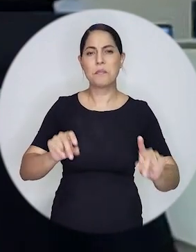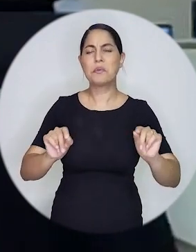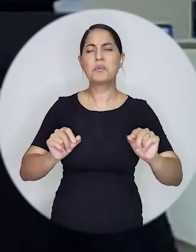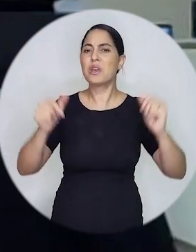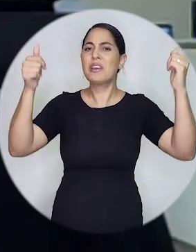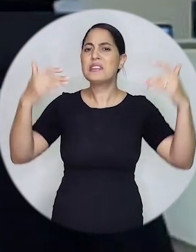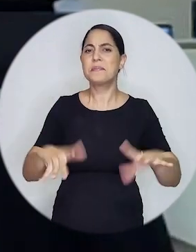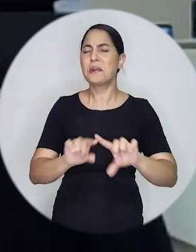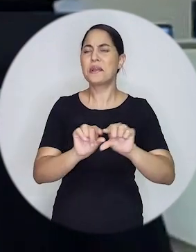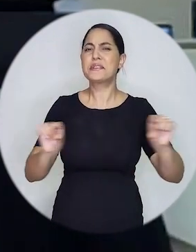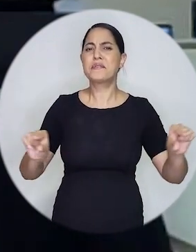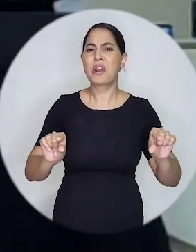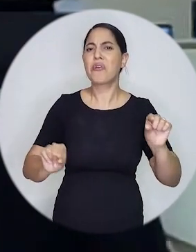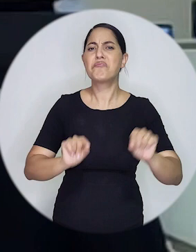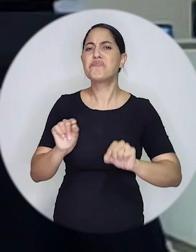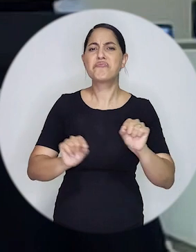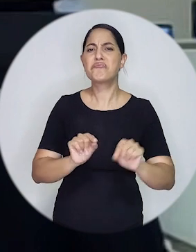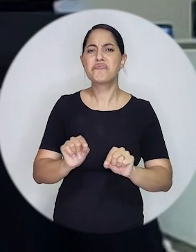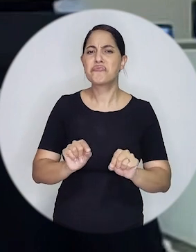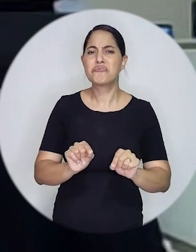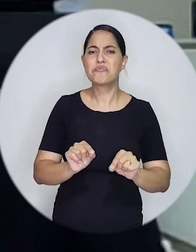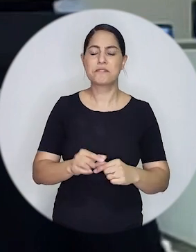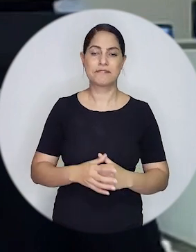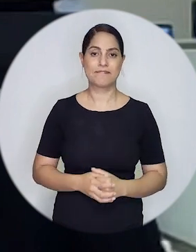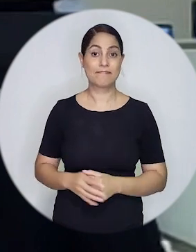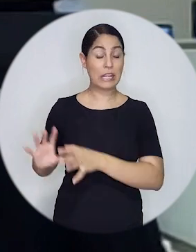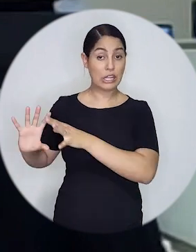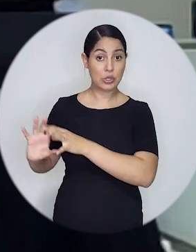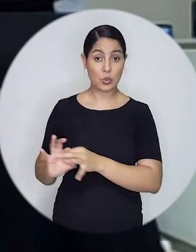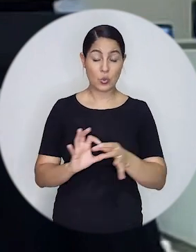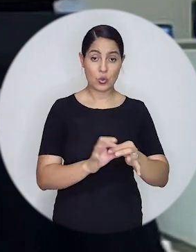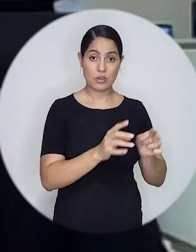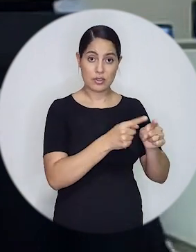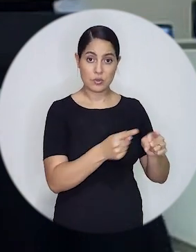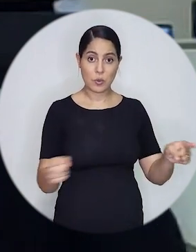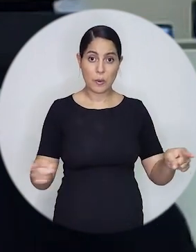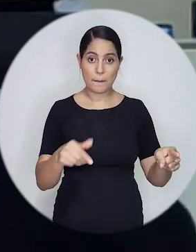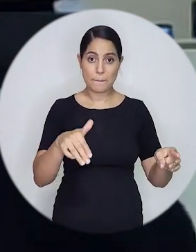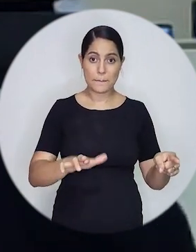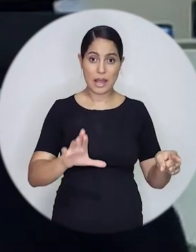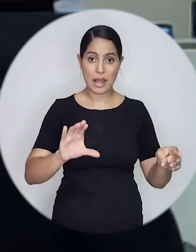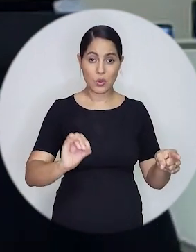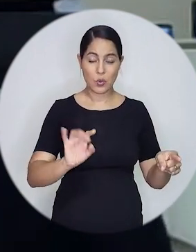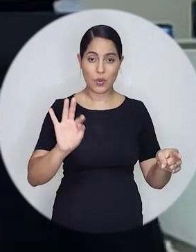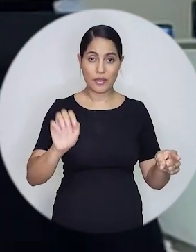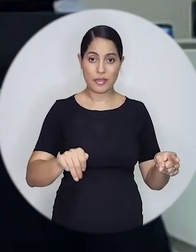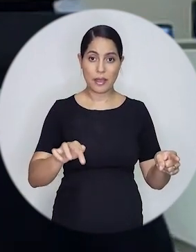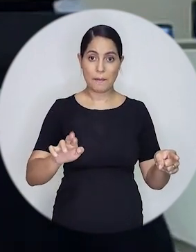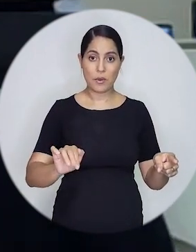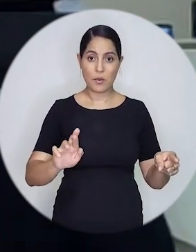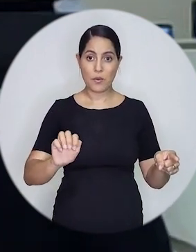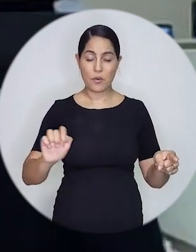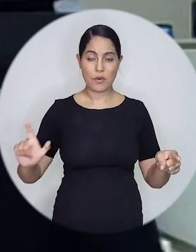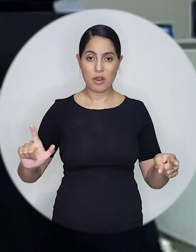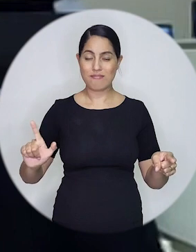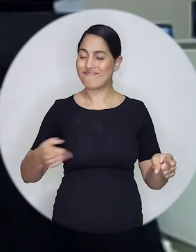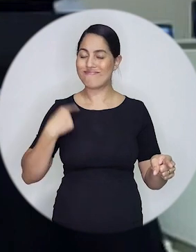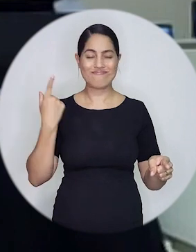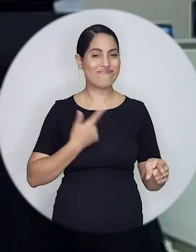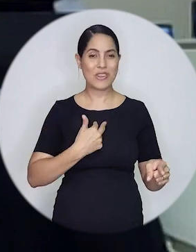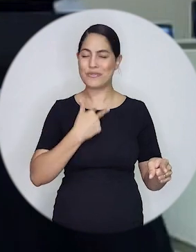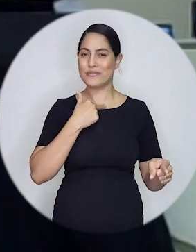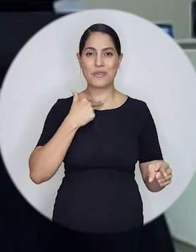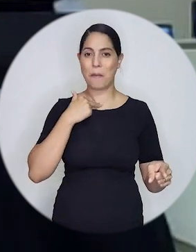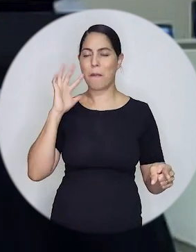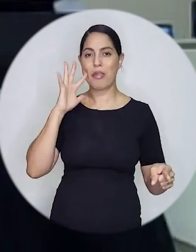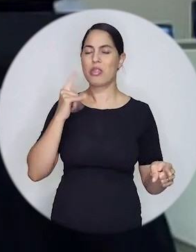indígena, que quer dizer que, em relação ao marco temporal, a gente não pode determinar